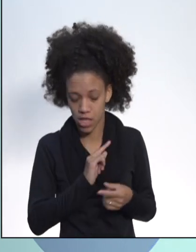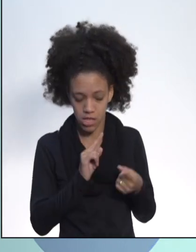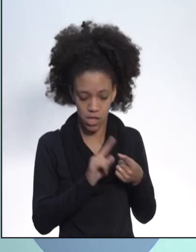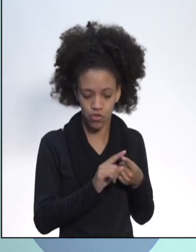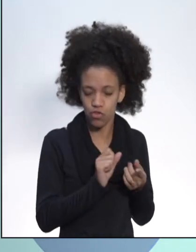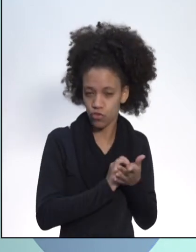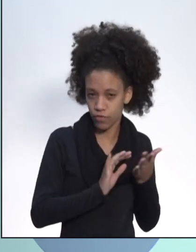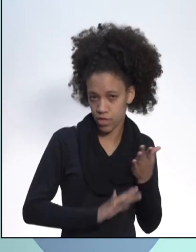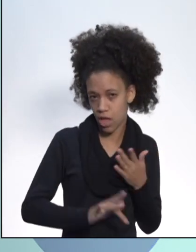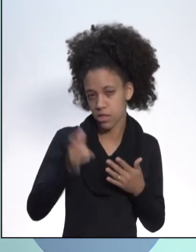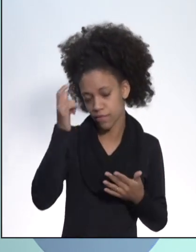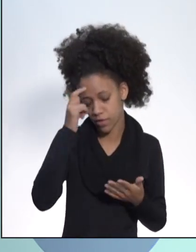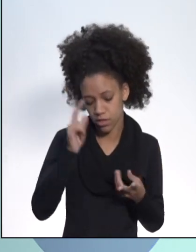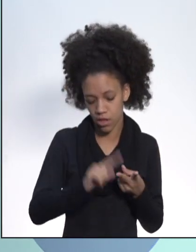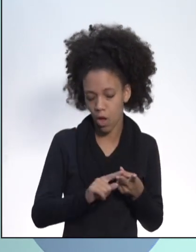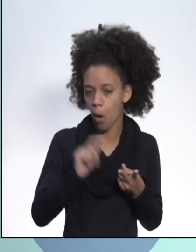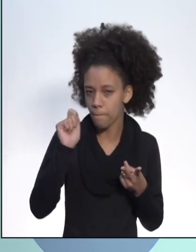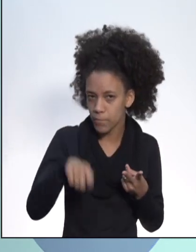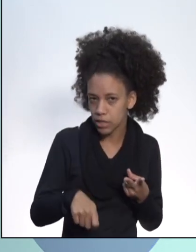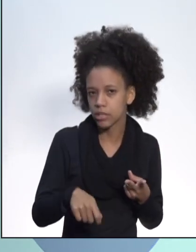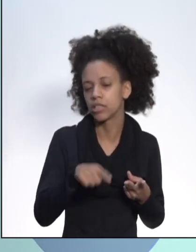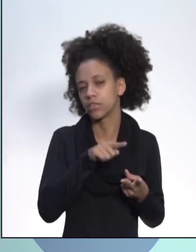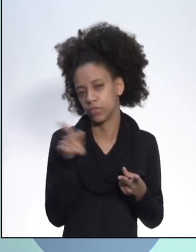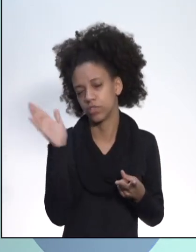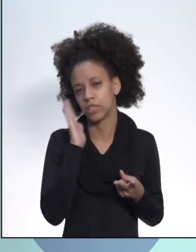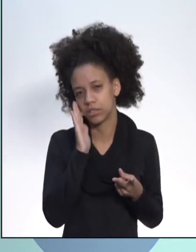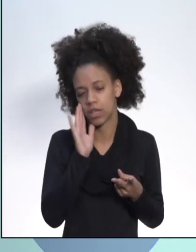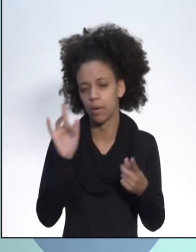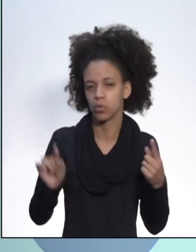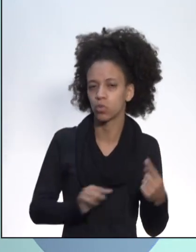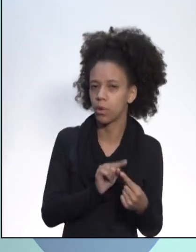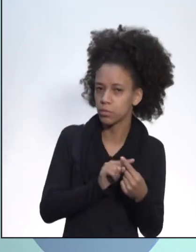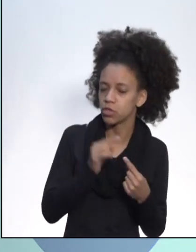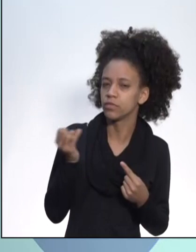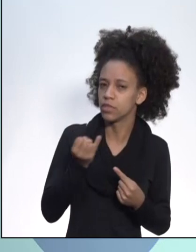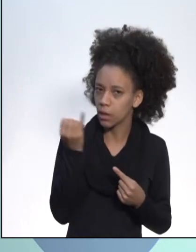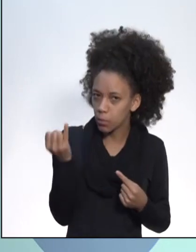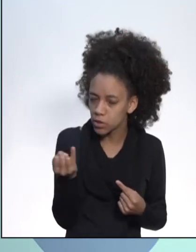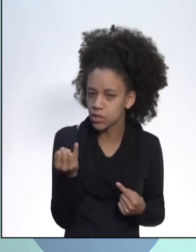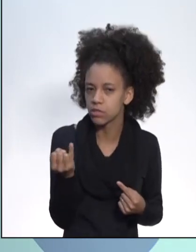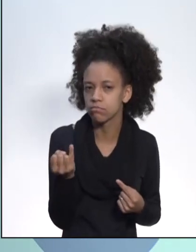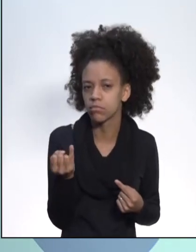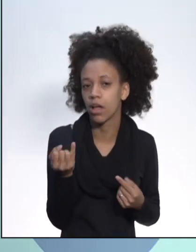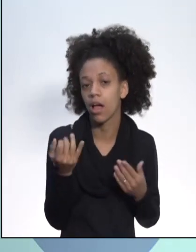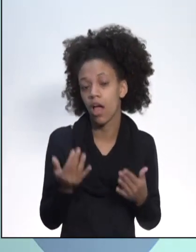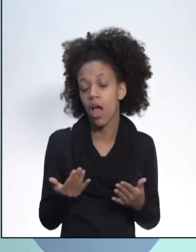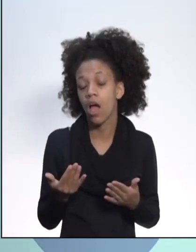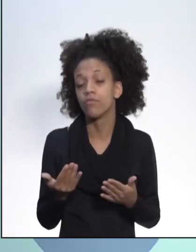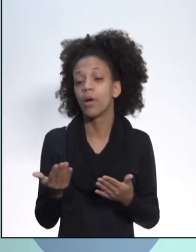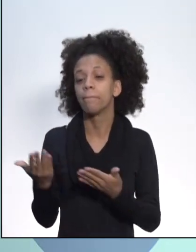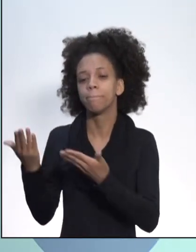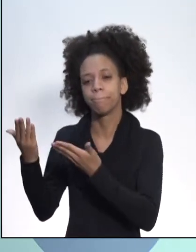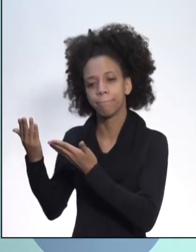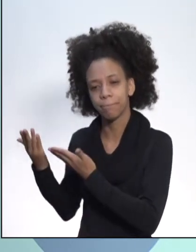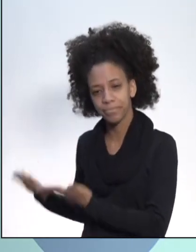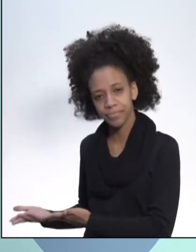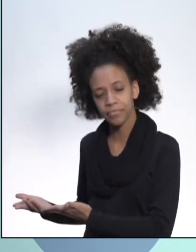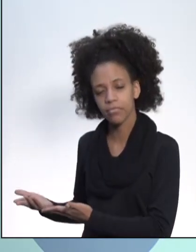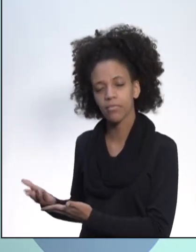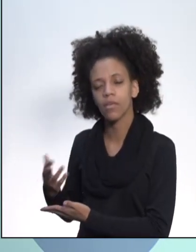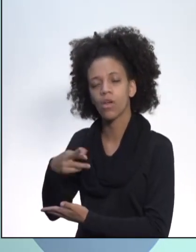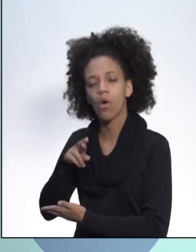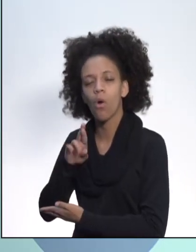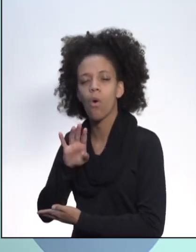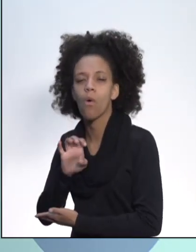reflexão anotadas, competências, que vocês sabem o objetivo e a importância disso, Eu vou passar para a Roberta de novo para ver se tem mais